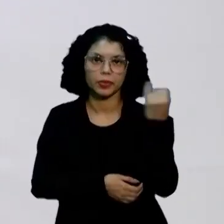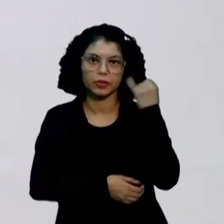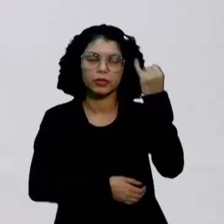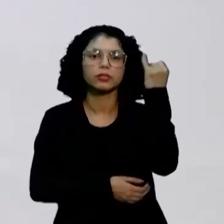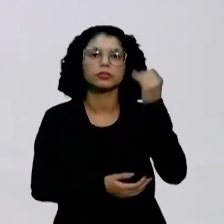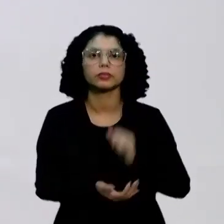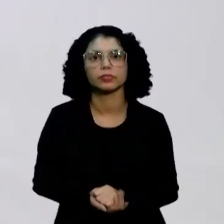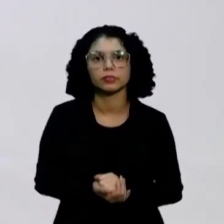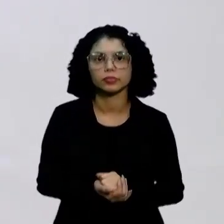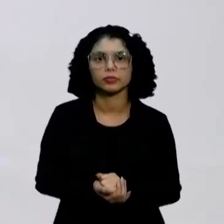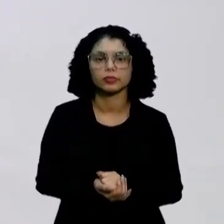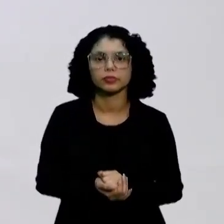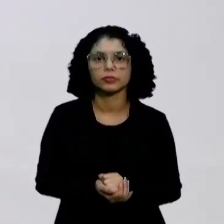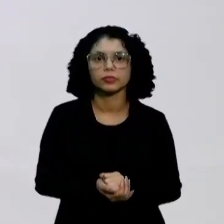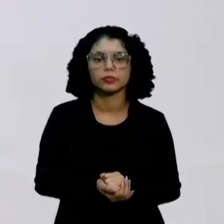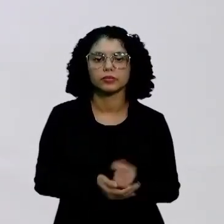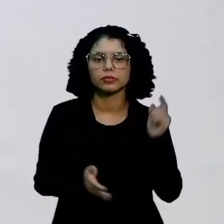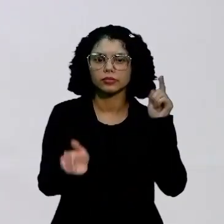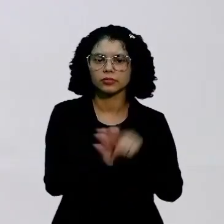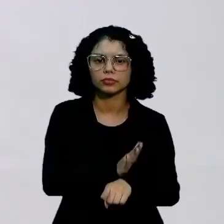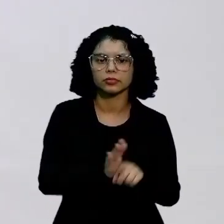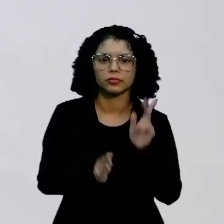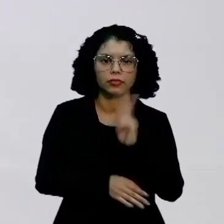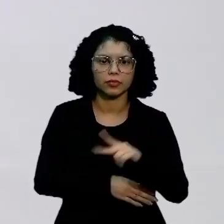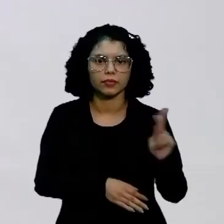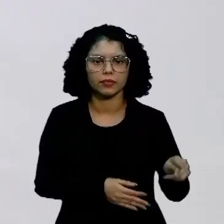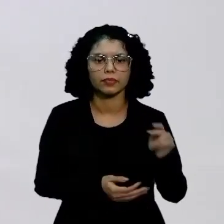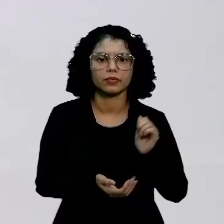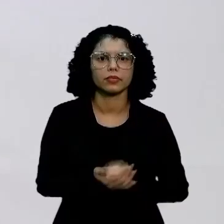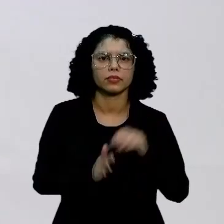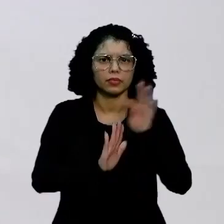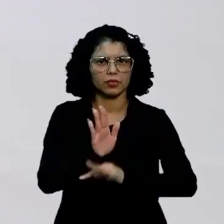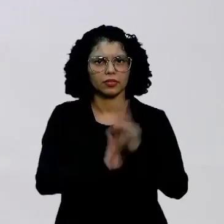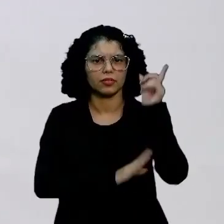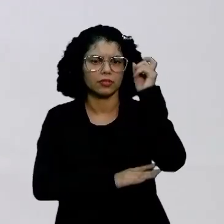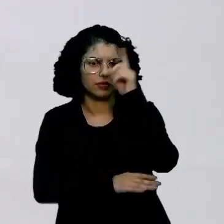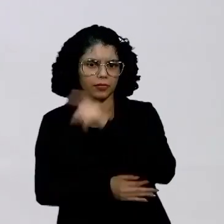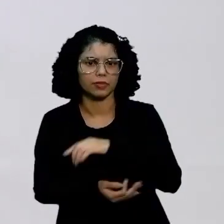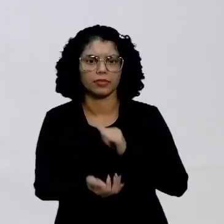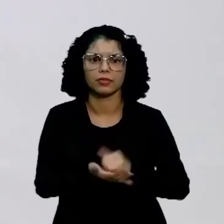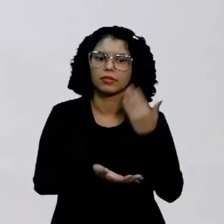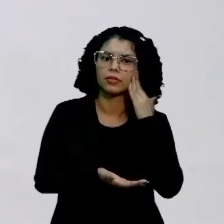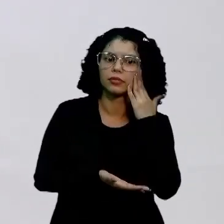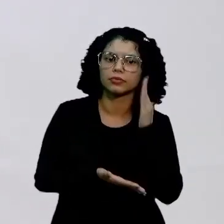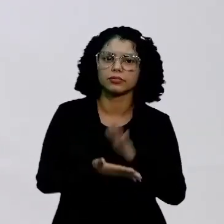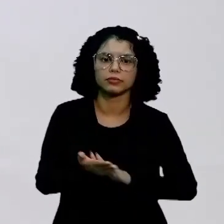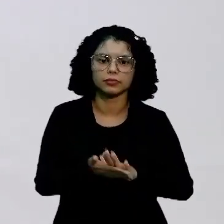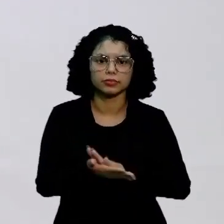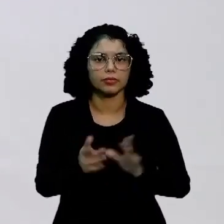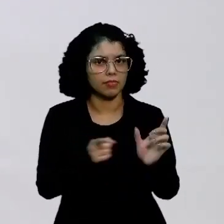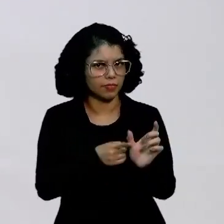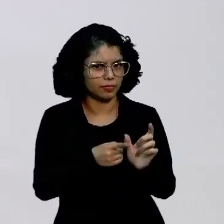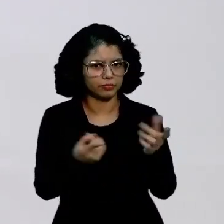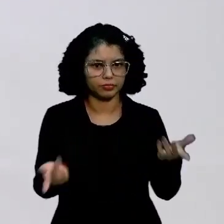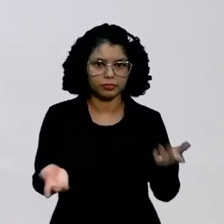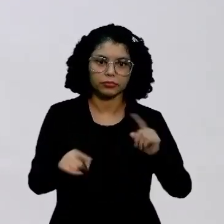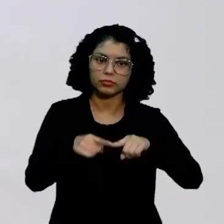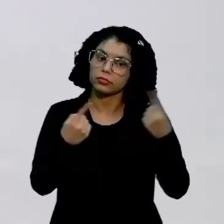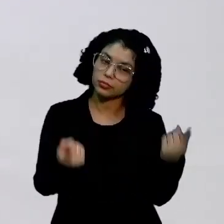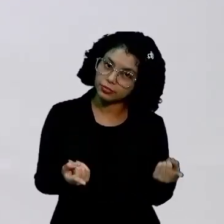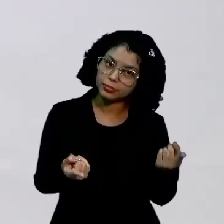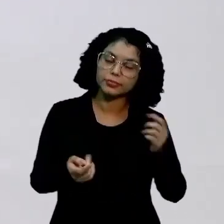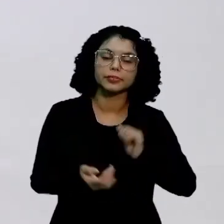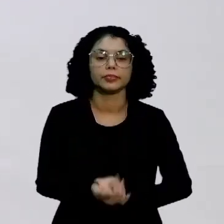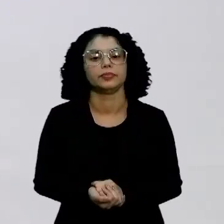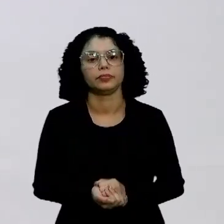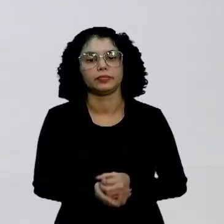importante. E aí, muitos me perguntam, professora, mas esse texto é muito complicado, eu não consigo entender uma palavra. Infelizmente ou